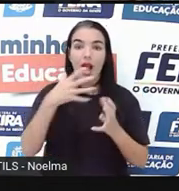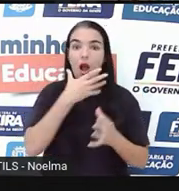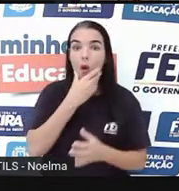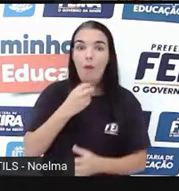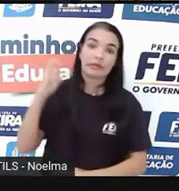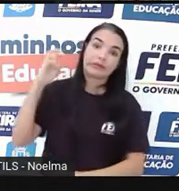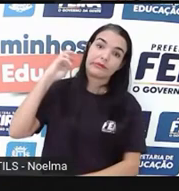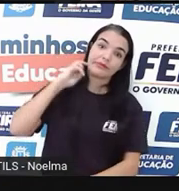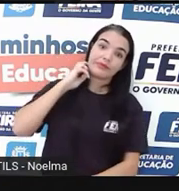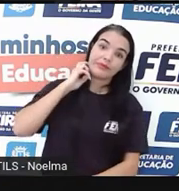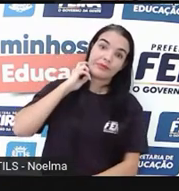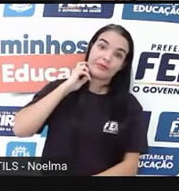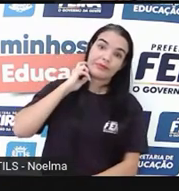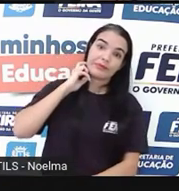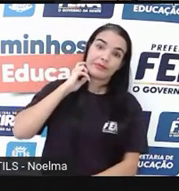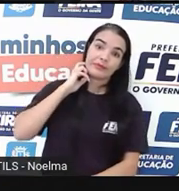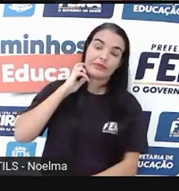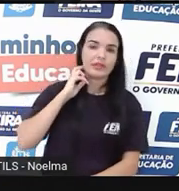Vampire.